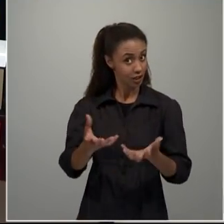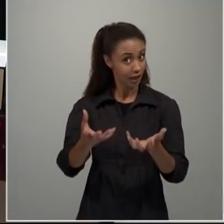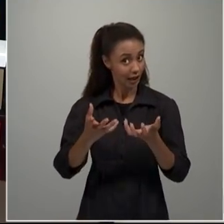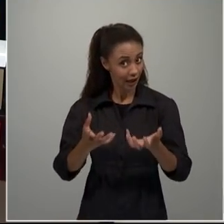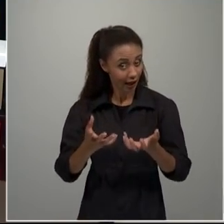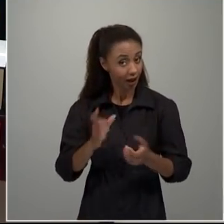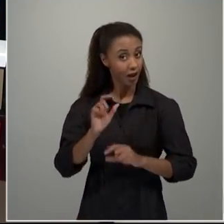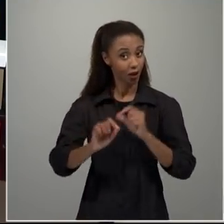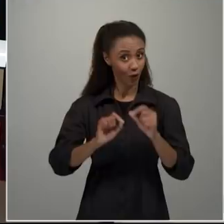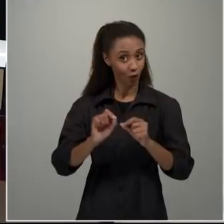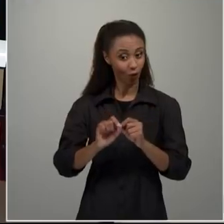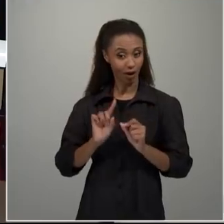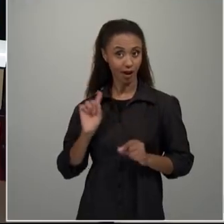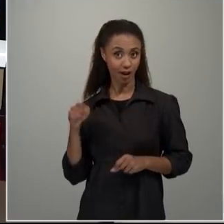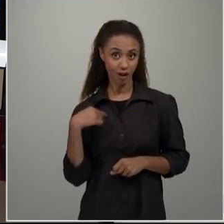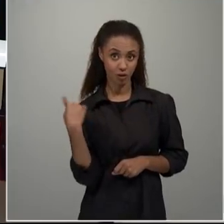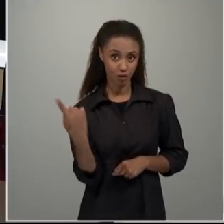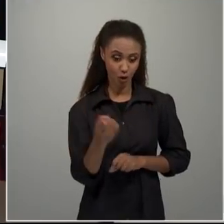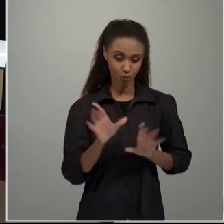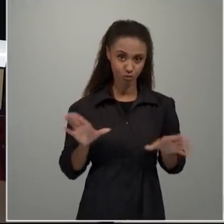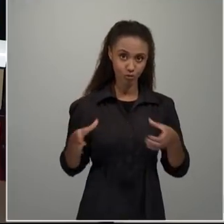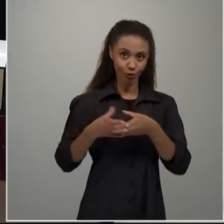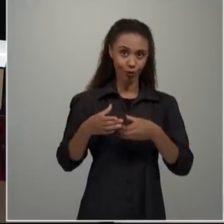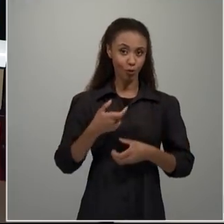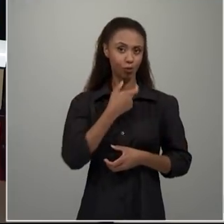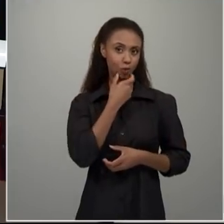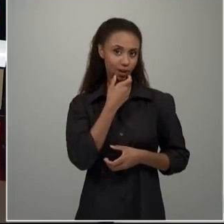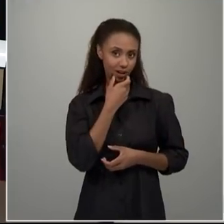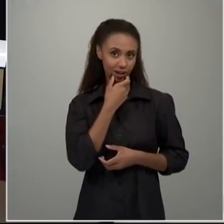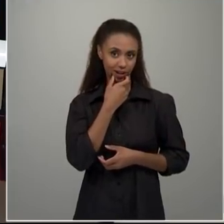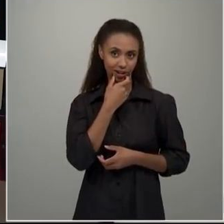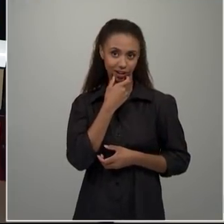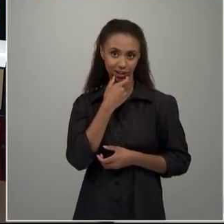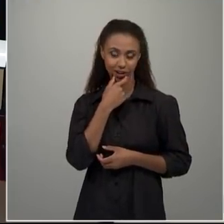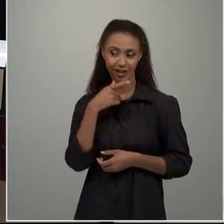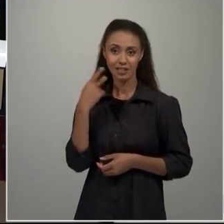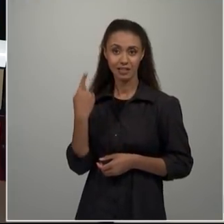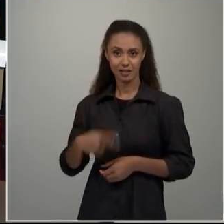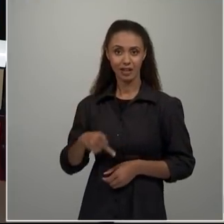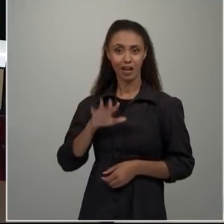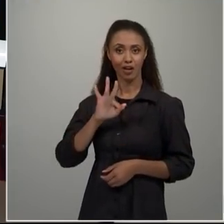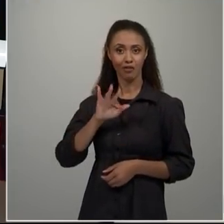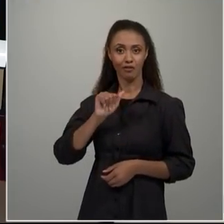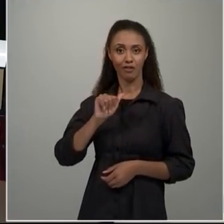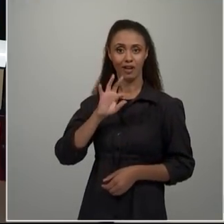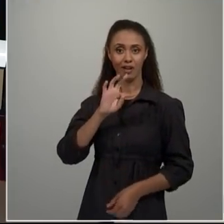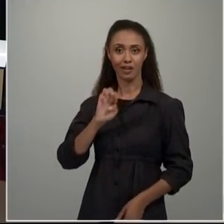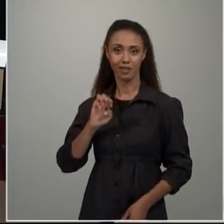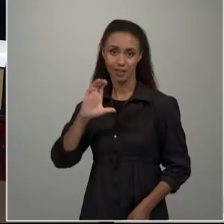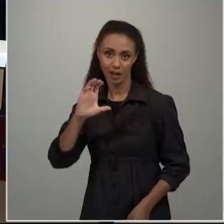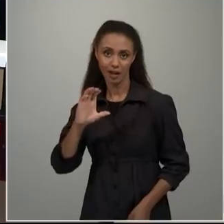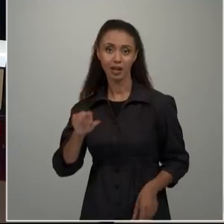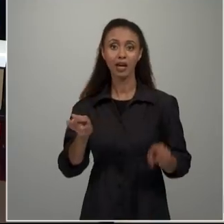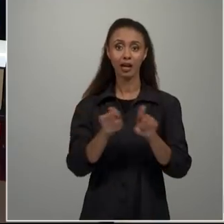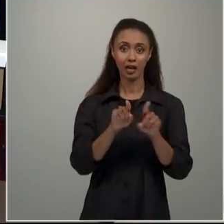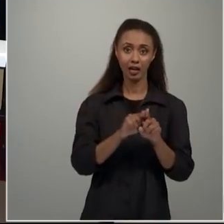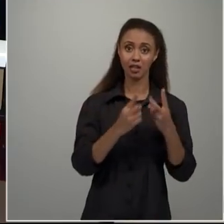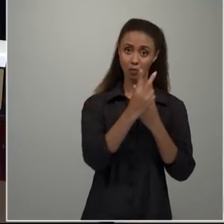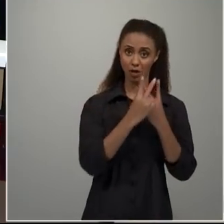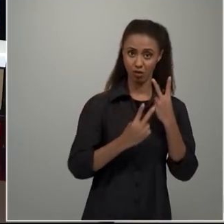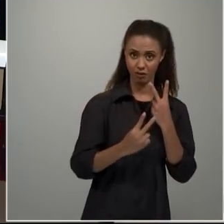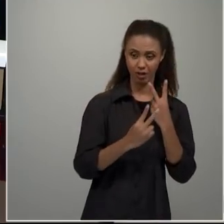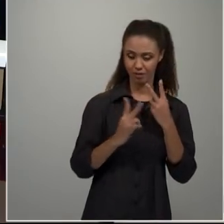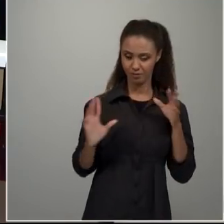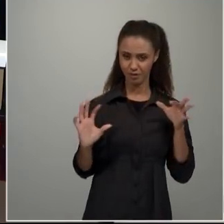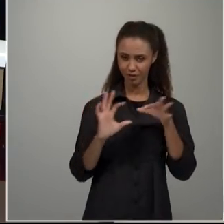com a equipe da língua inglesa tá da fatec e da universo porque somos parceiros e trabalhamos juntos